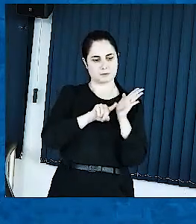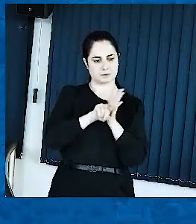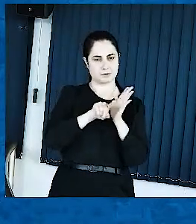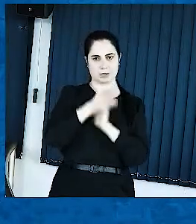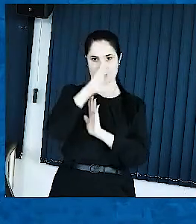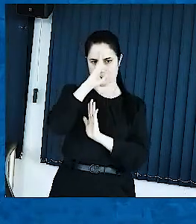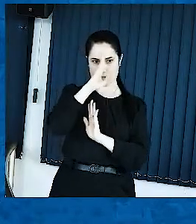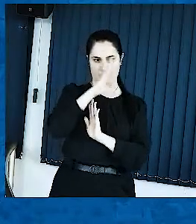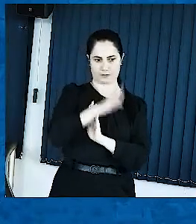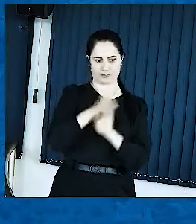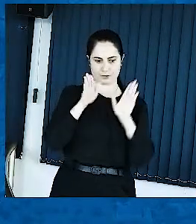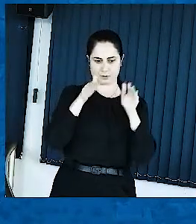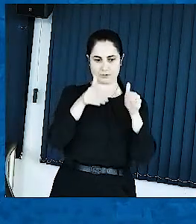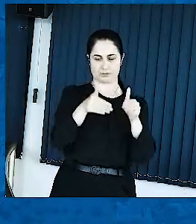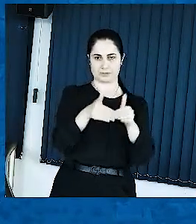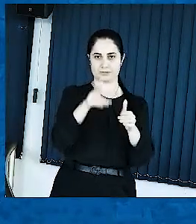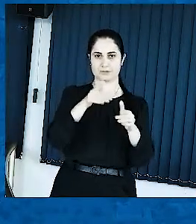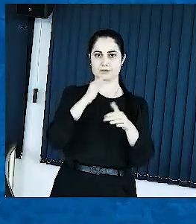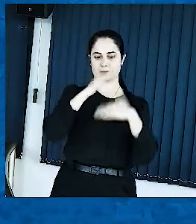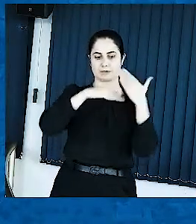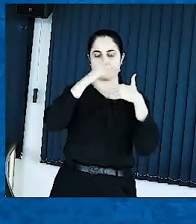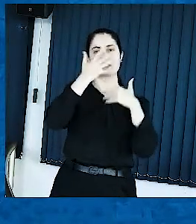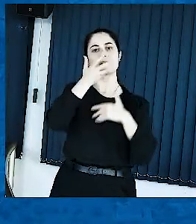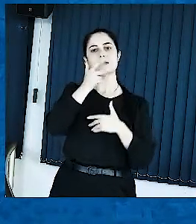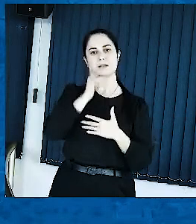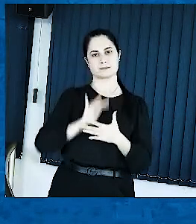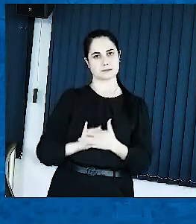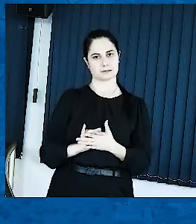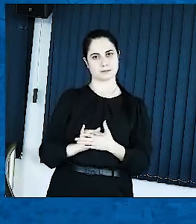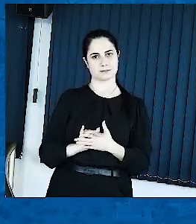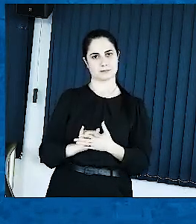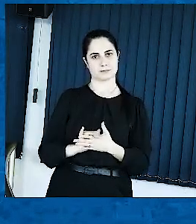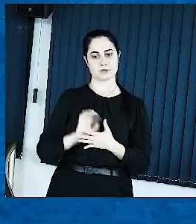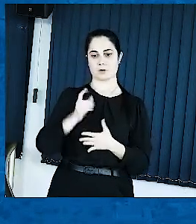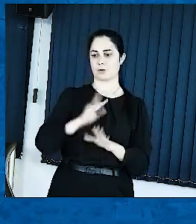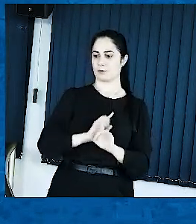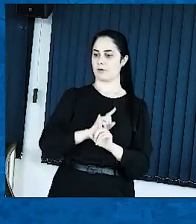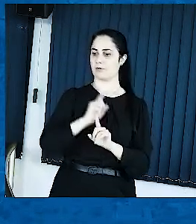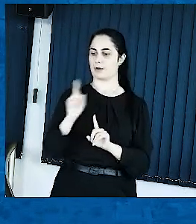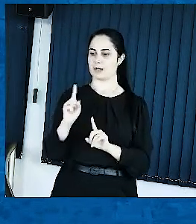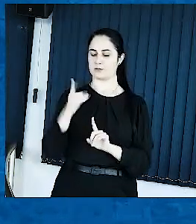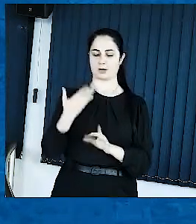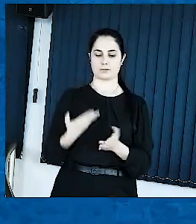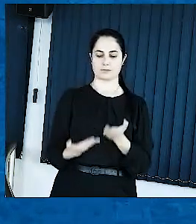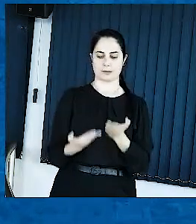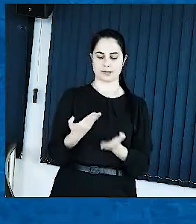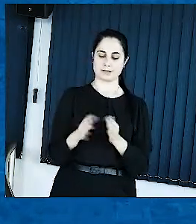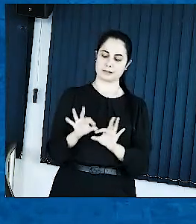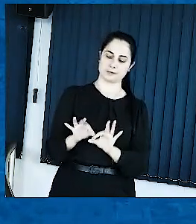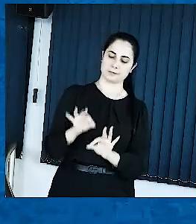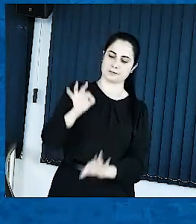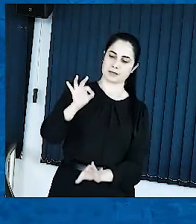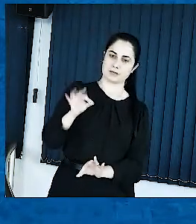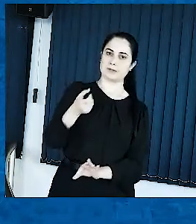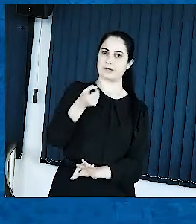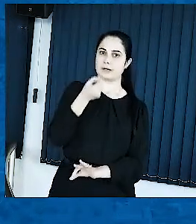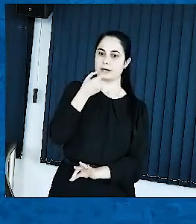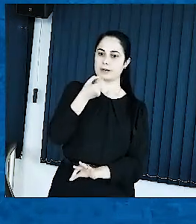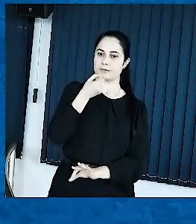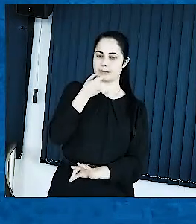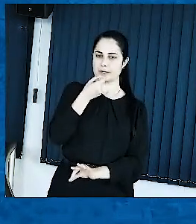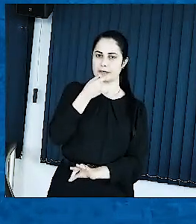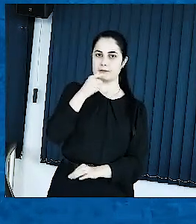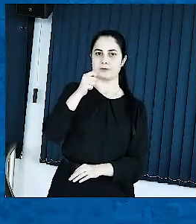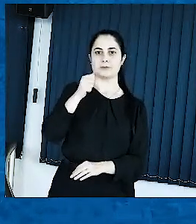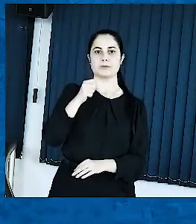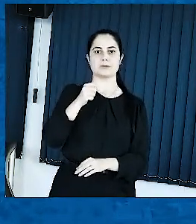feita, focando no desenvolvimento da criança. Ou vocês vão lá só para pesar, medir, pegar remedinho de anemia,